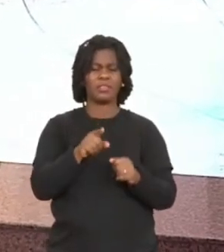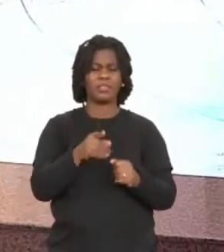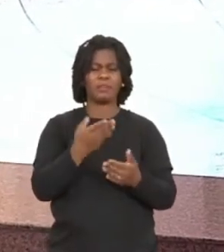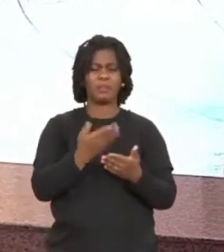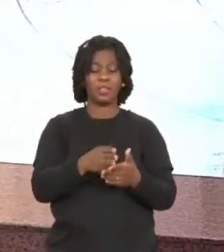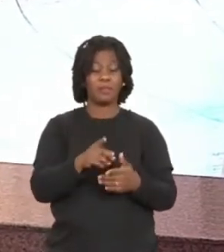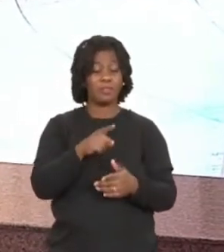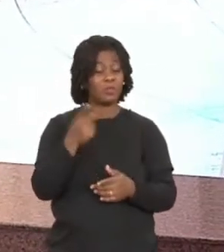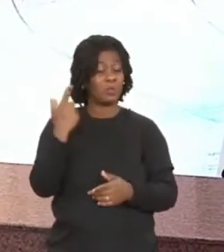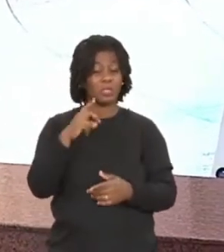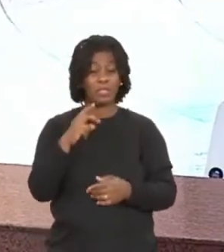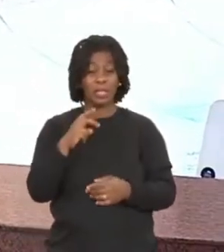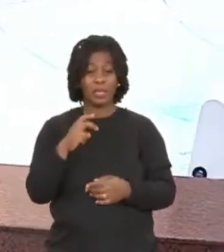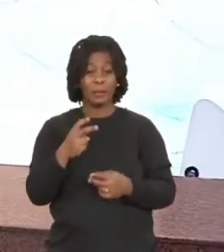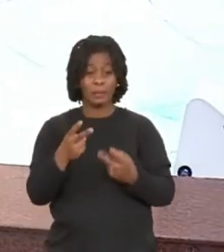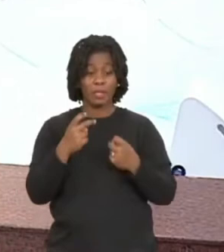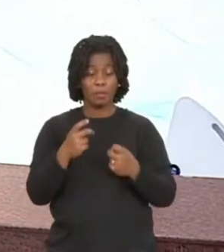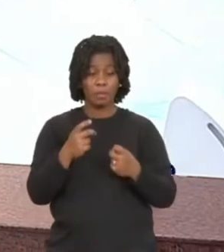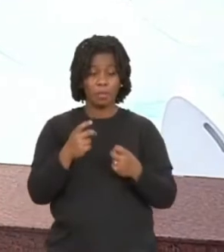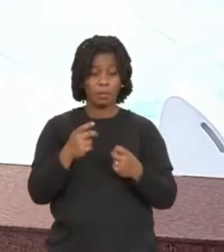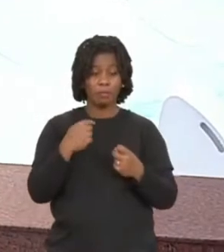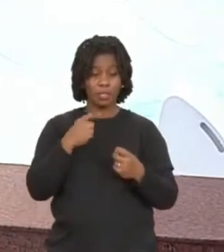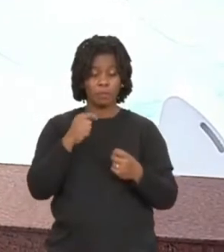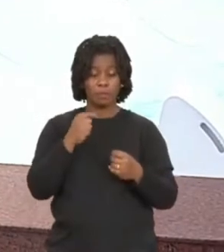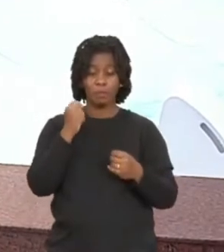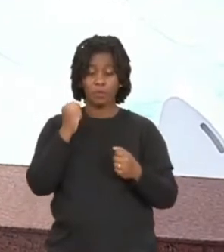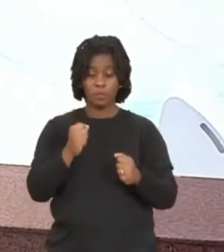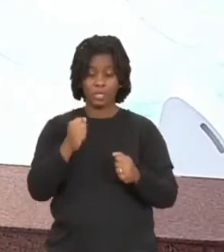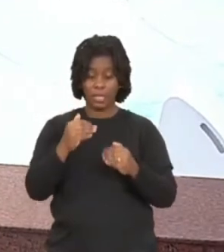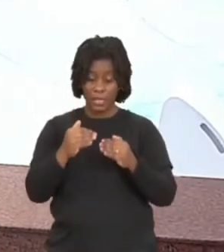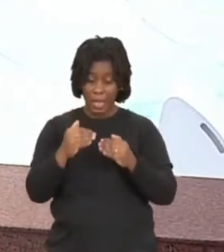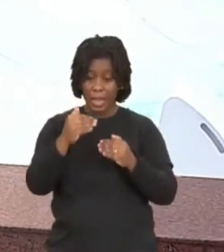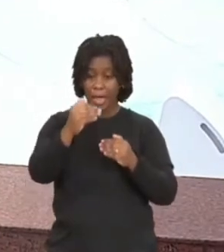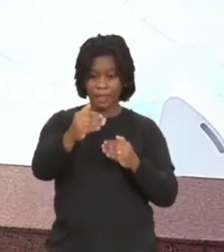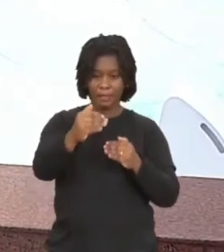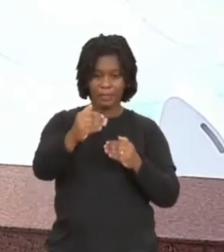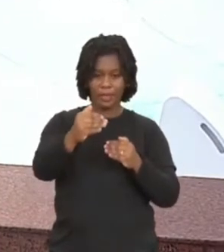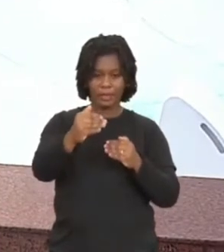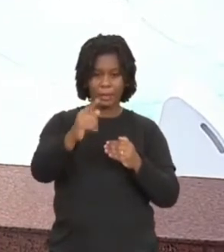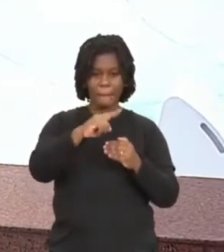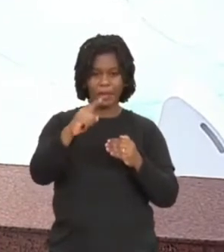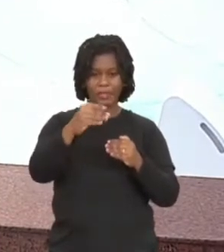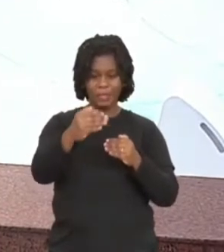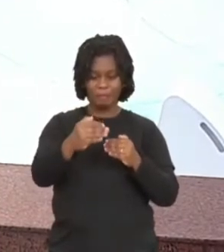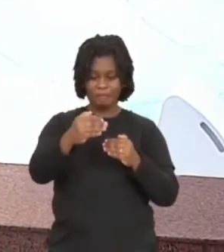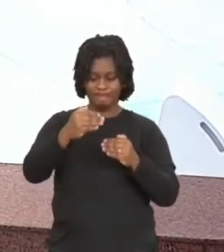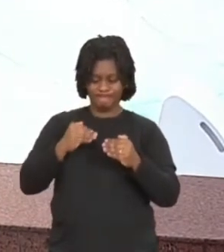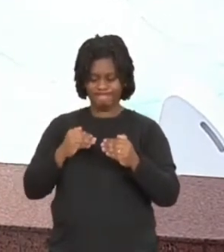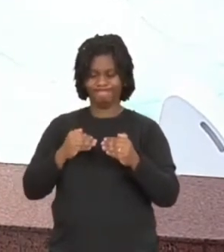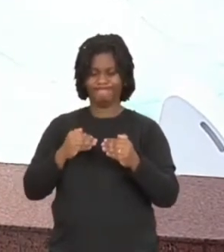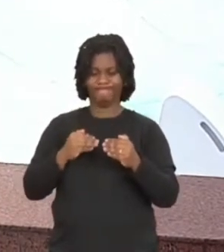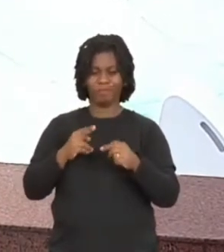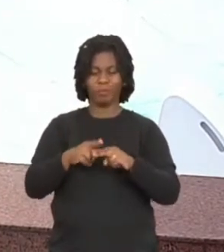consegue enxergar aonde você poderia estar se não fosse os seus vacilos.